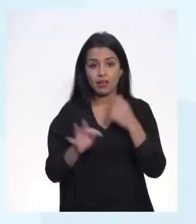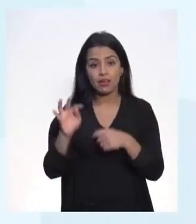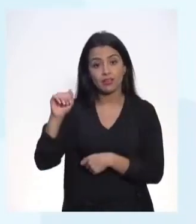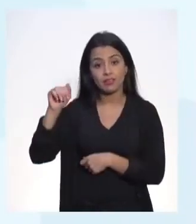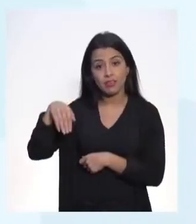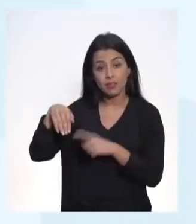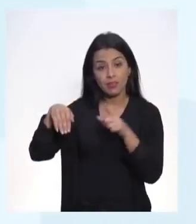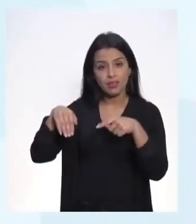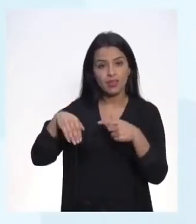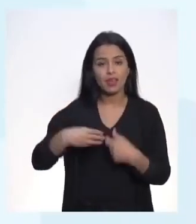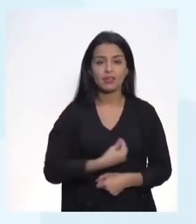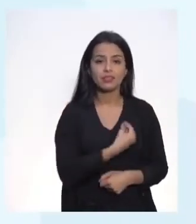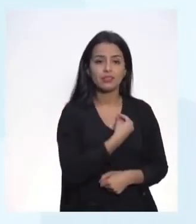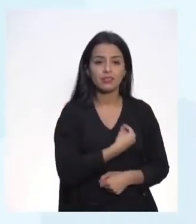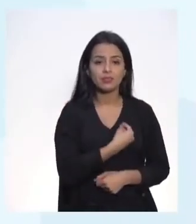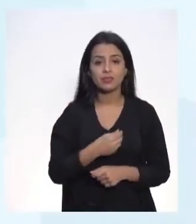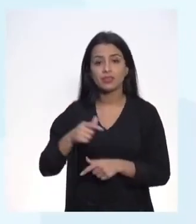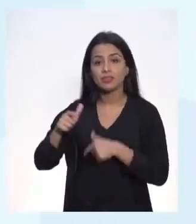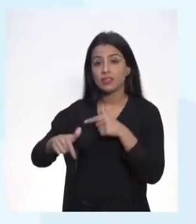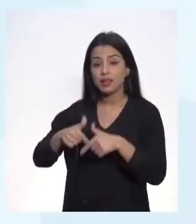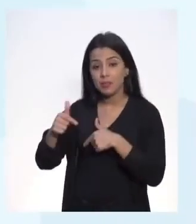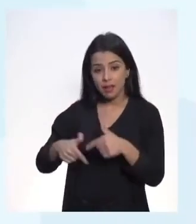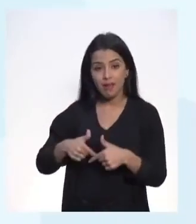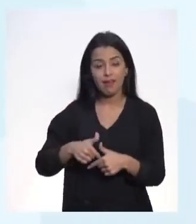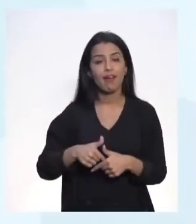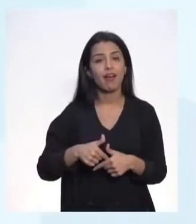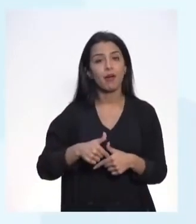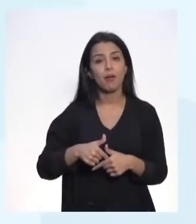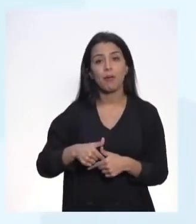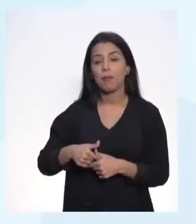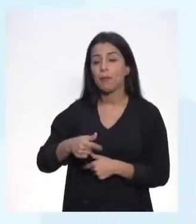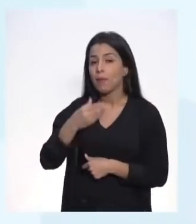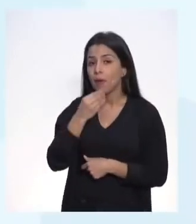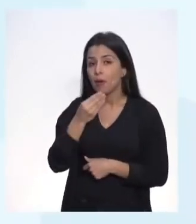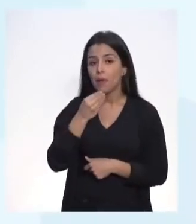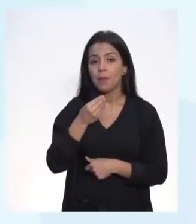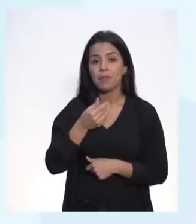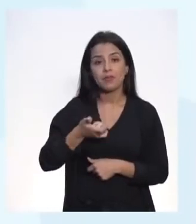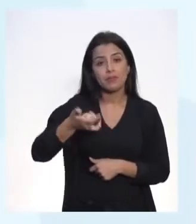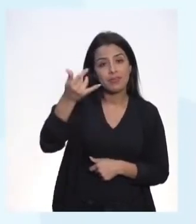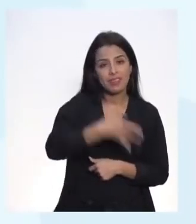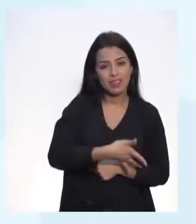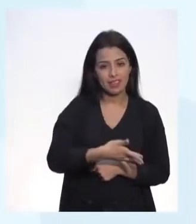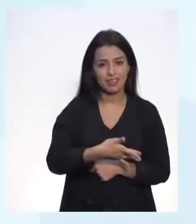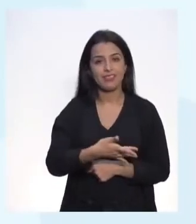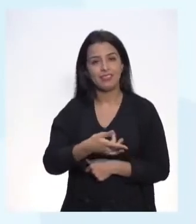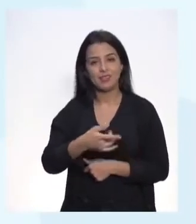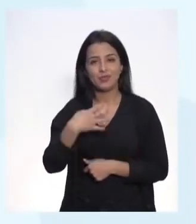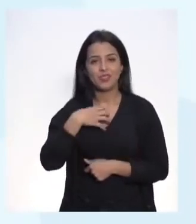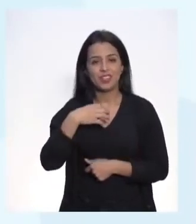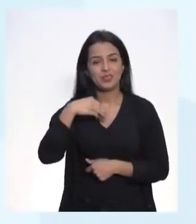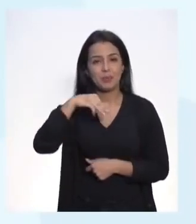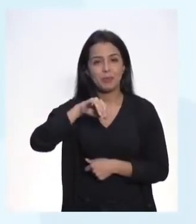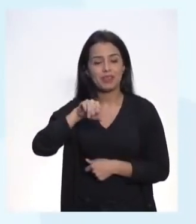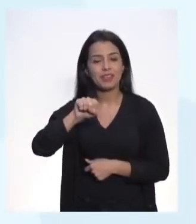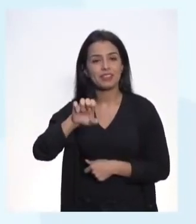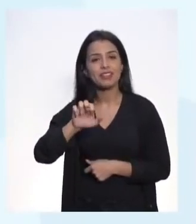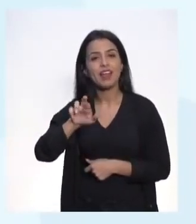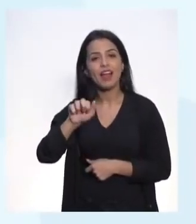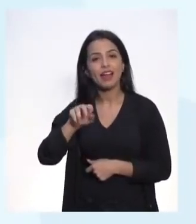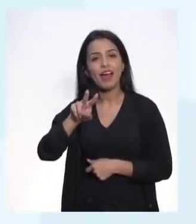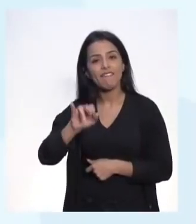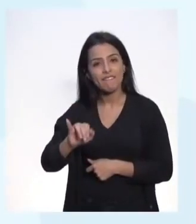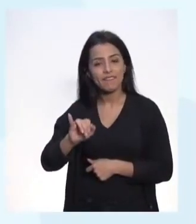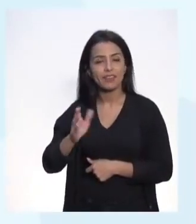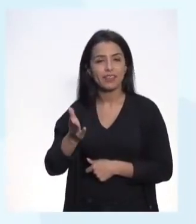trabalhar, Trabalhar, mió, falar, homem, miserável, miserave, é miserave. miserável. Miserável tem muito,